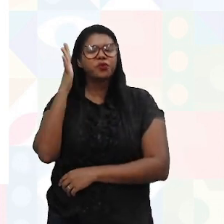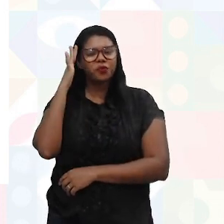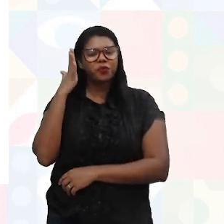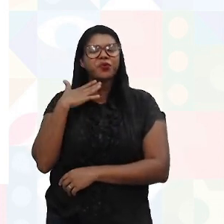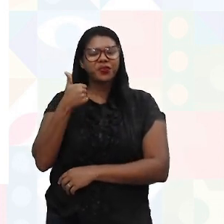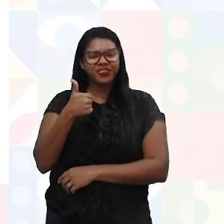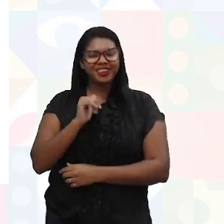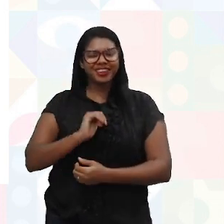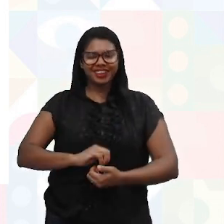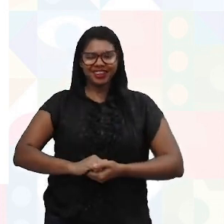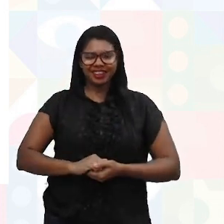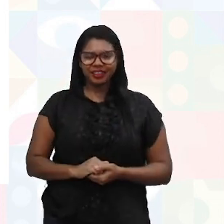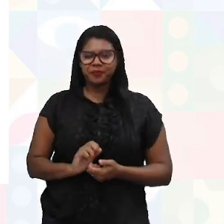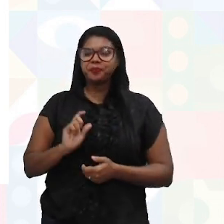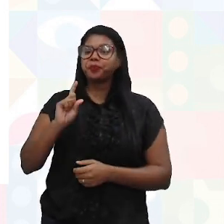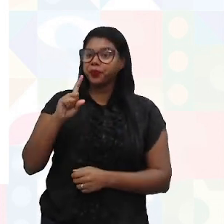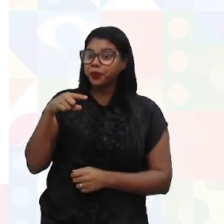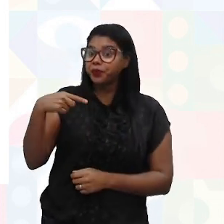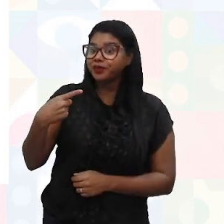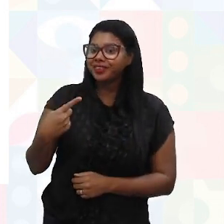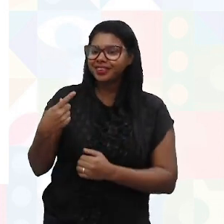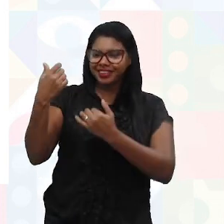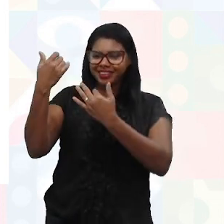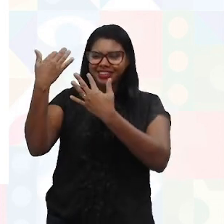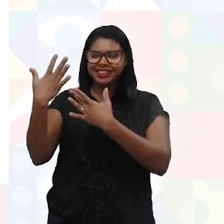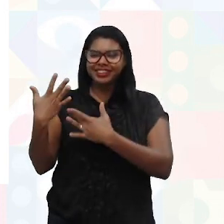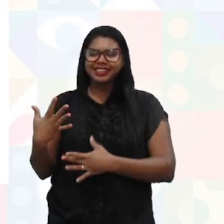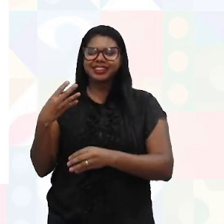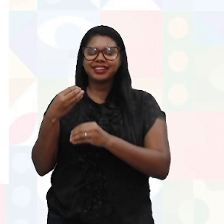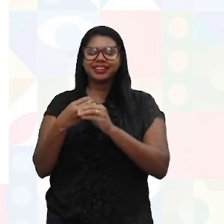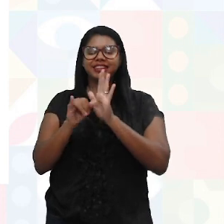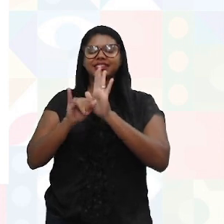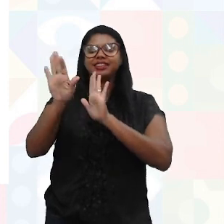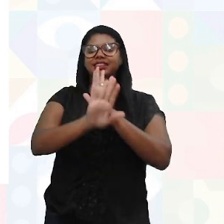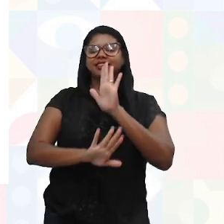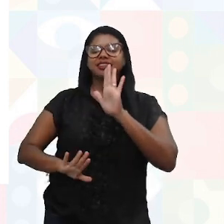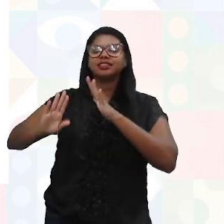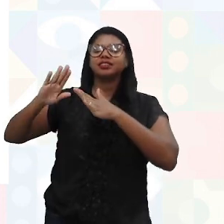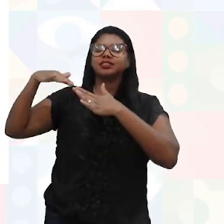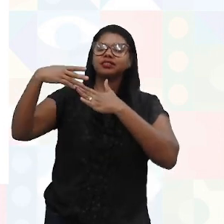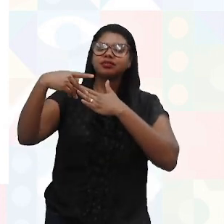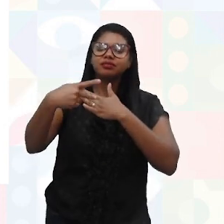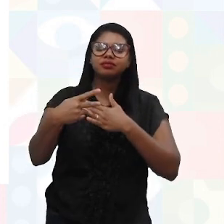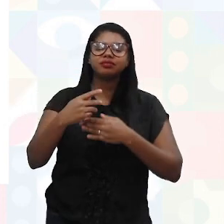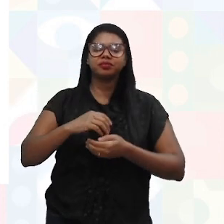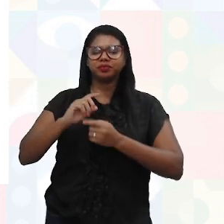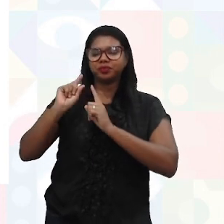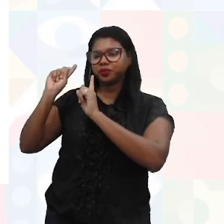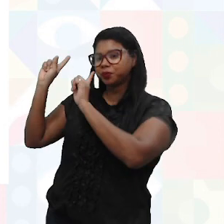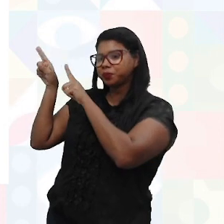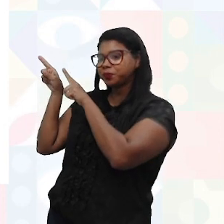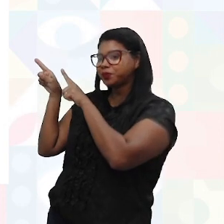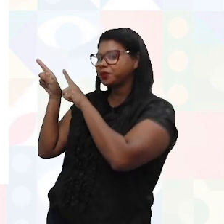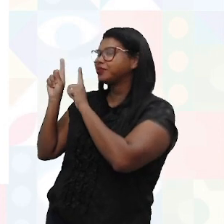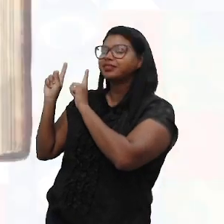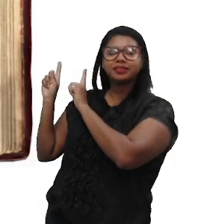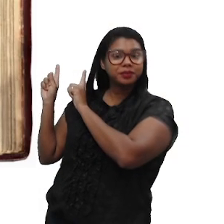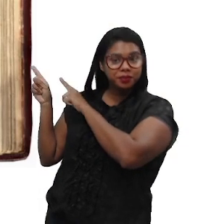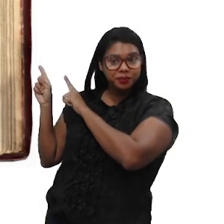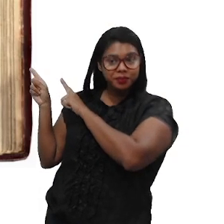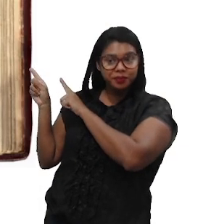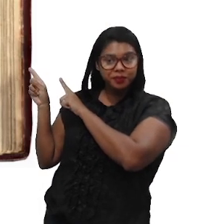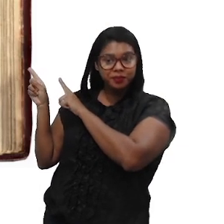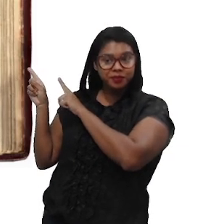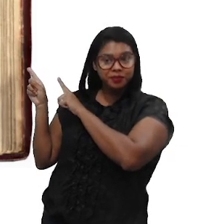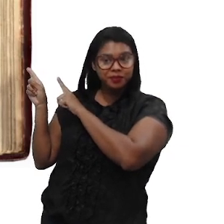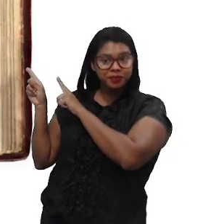melhor. E aí depois a gente vai falar da ilustração ao passar do tempo. E aí eu trouxe essa